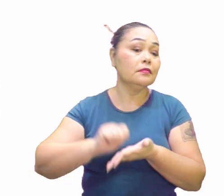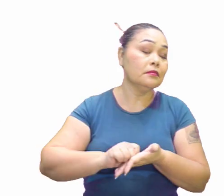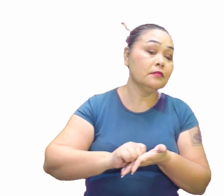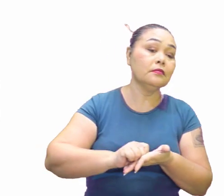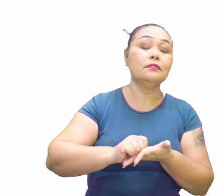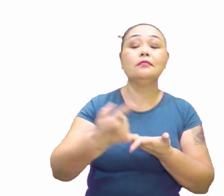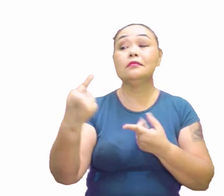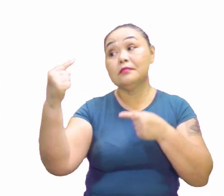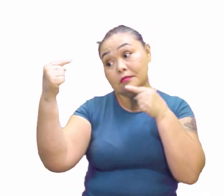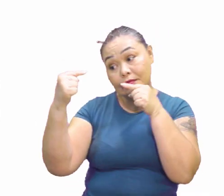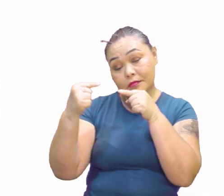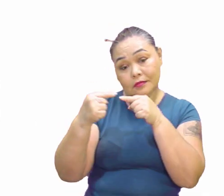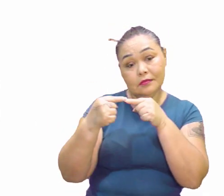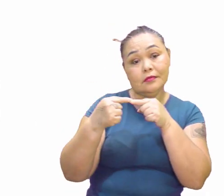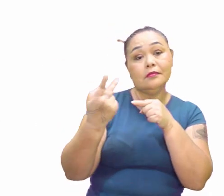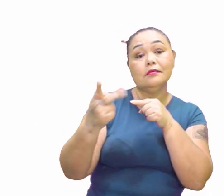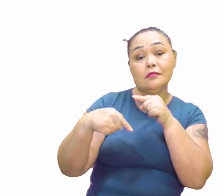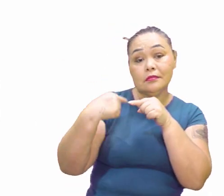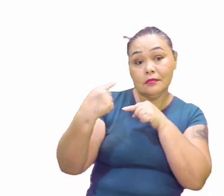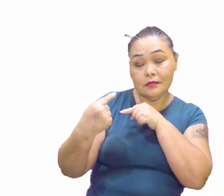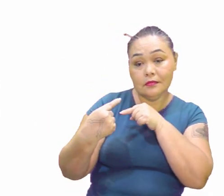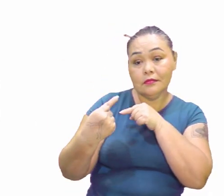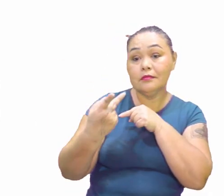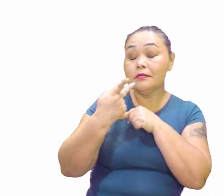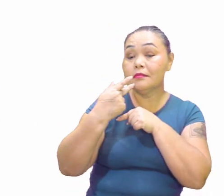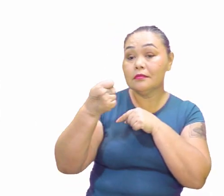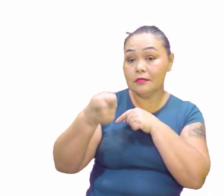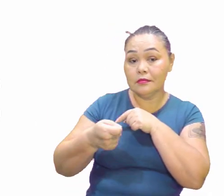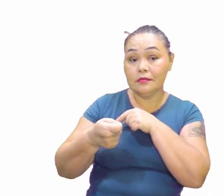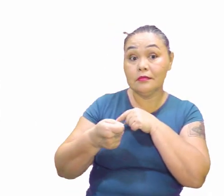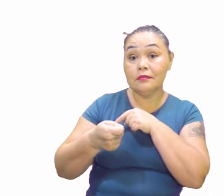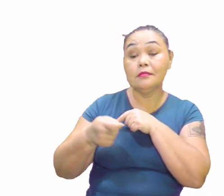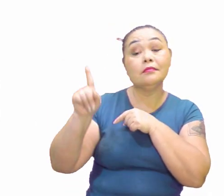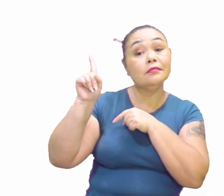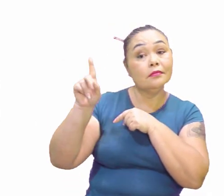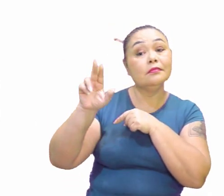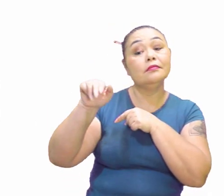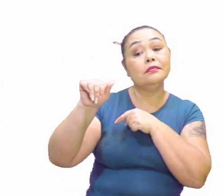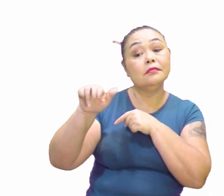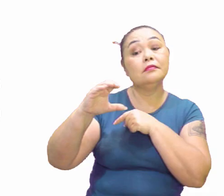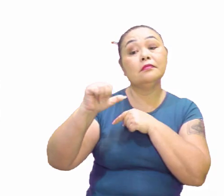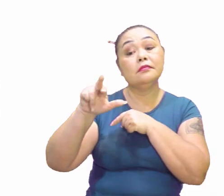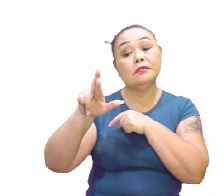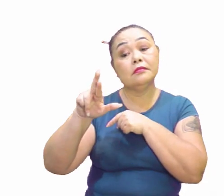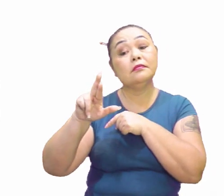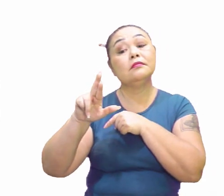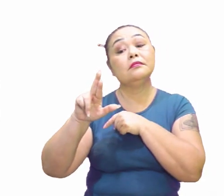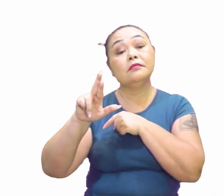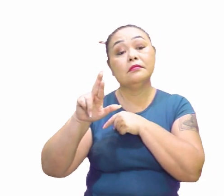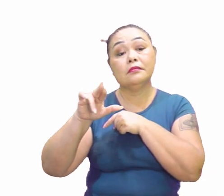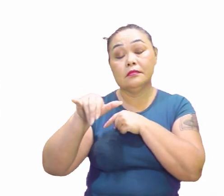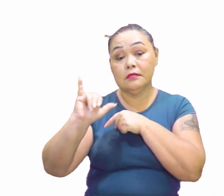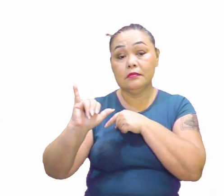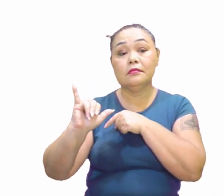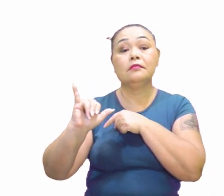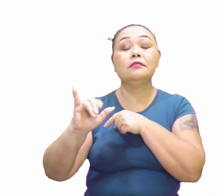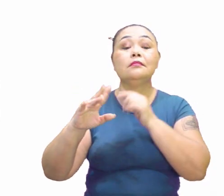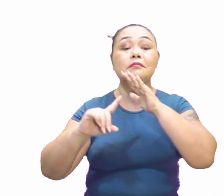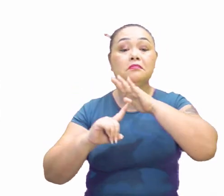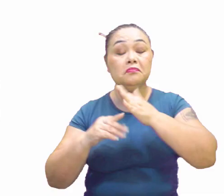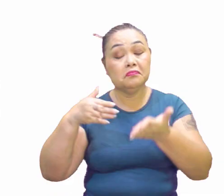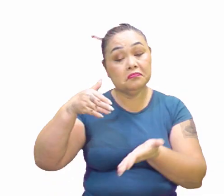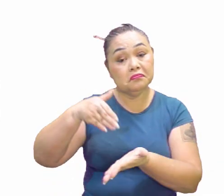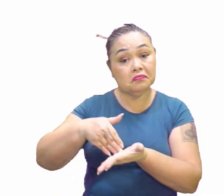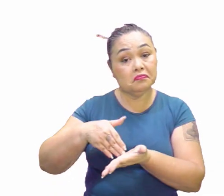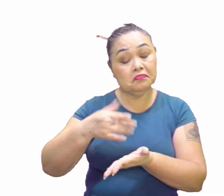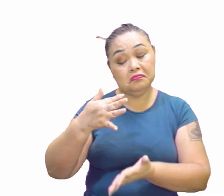fala, pontua, e aí vem com um discurso de autoridade. De quem? De Augusto Cury, você fala. A depressão é o último